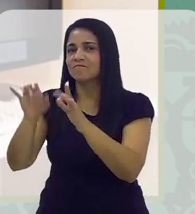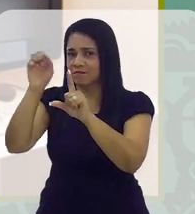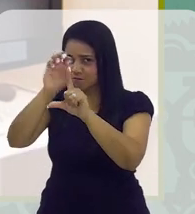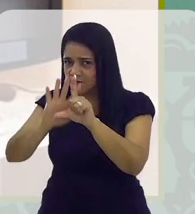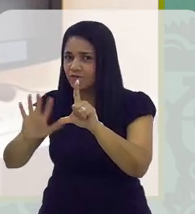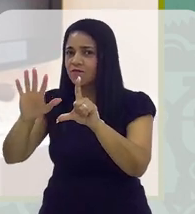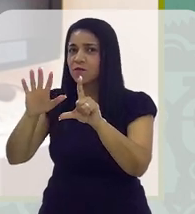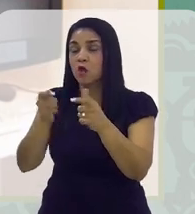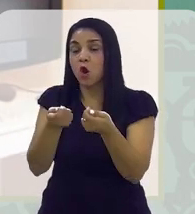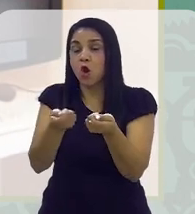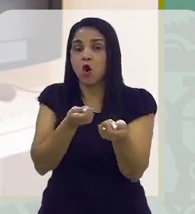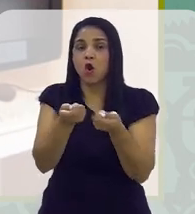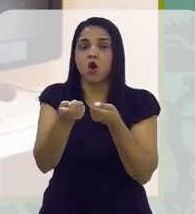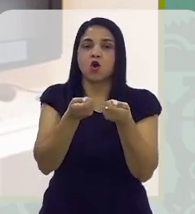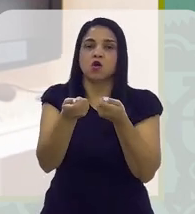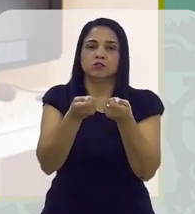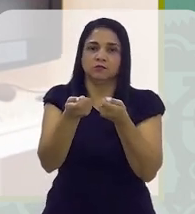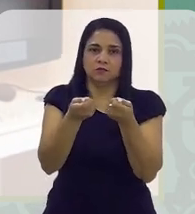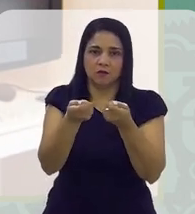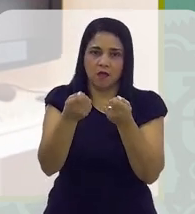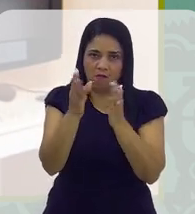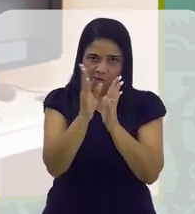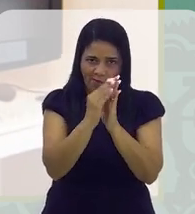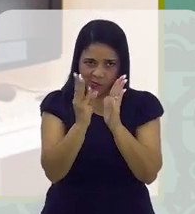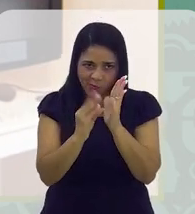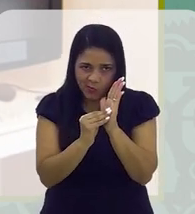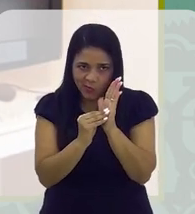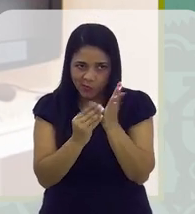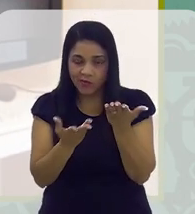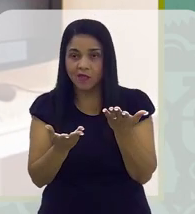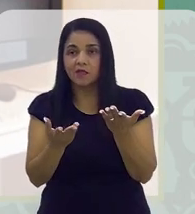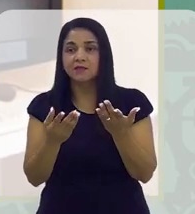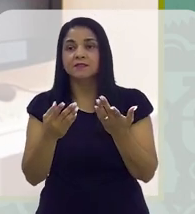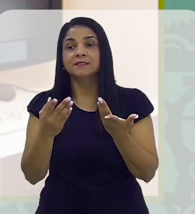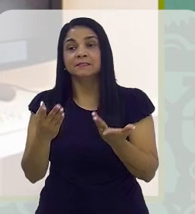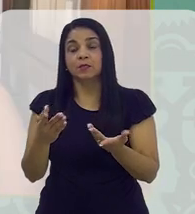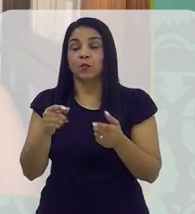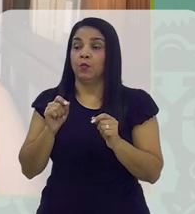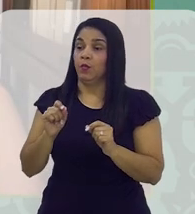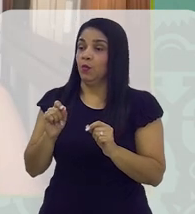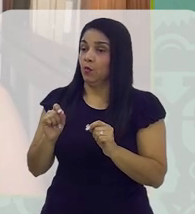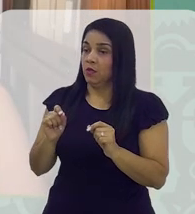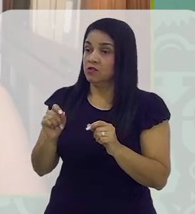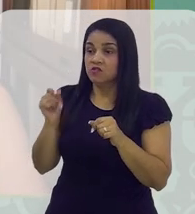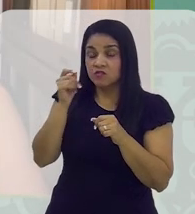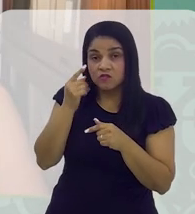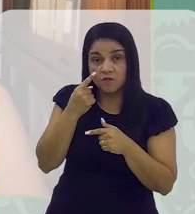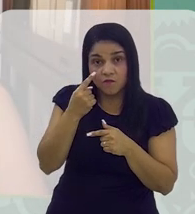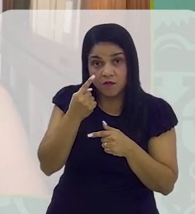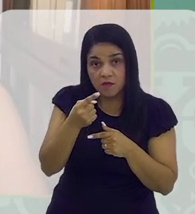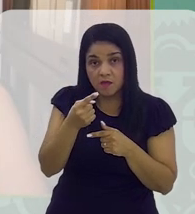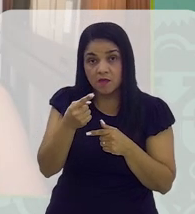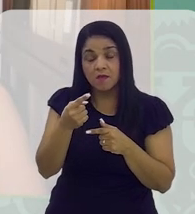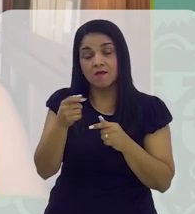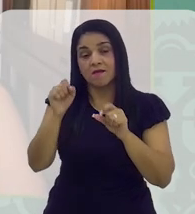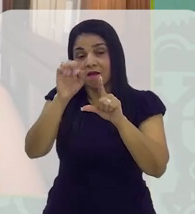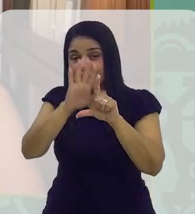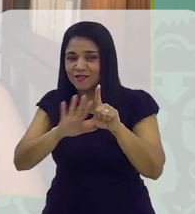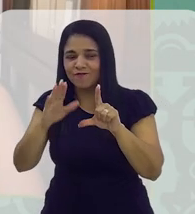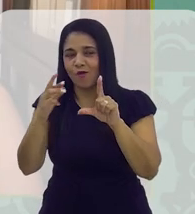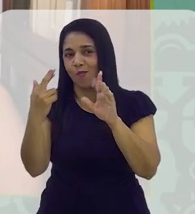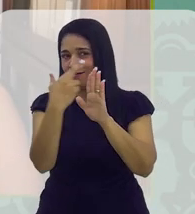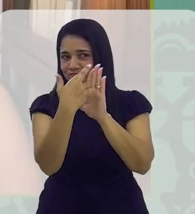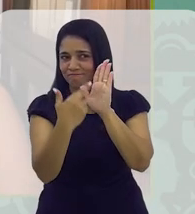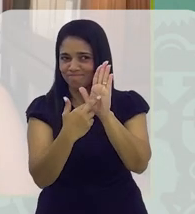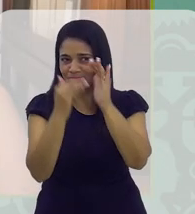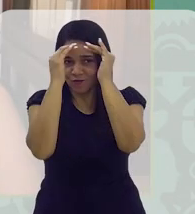conseguir, pelo menos, controlar minimamente esses conteúdos. É porque o que a gente vê normalmente são as plataformas não